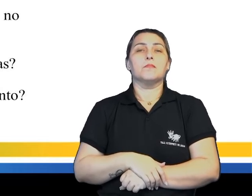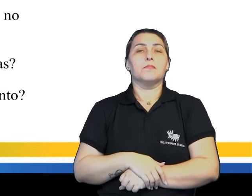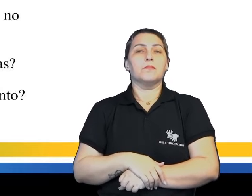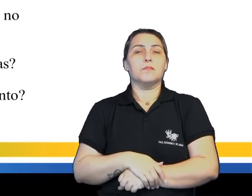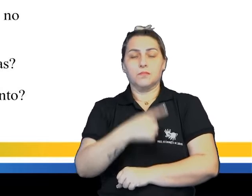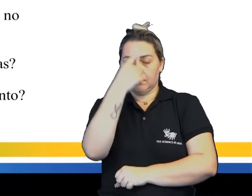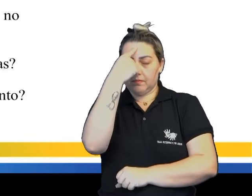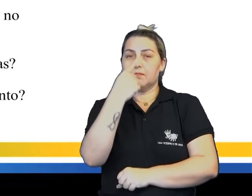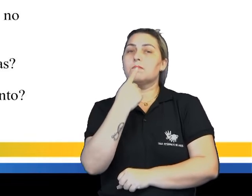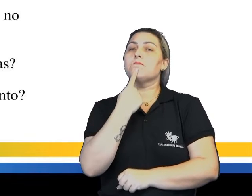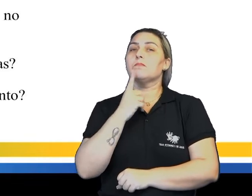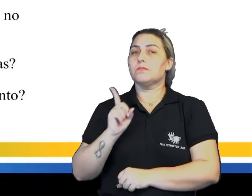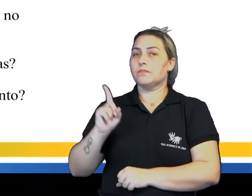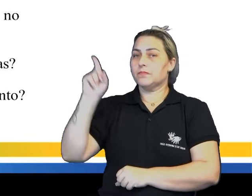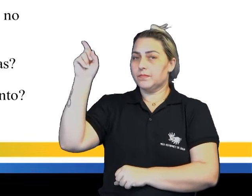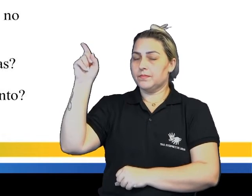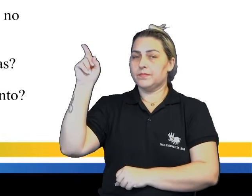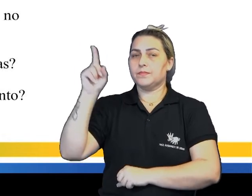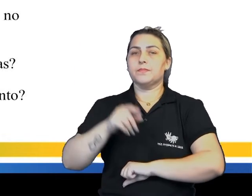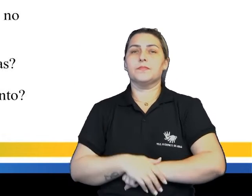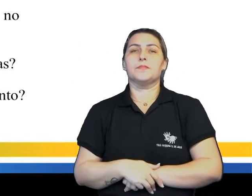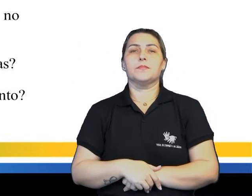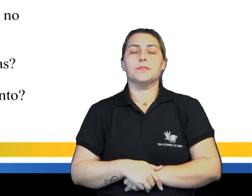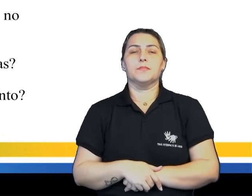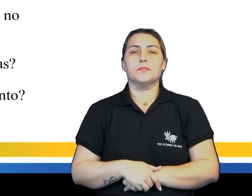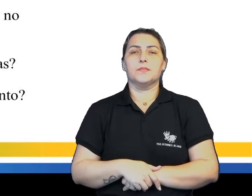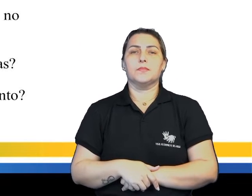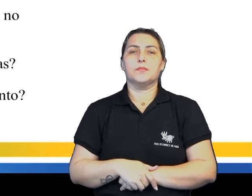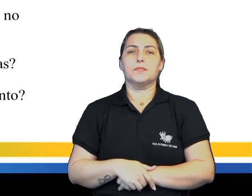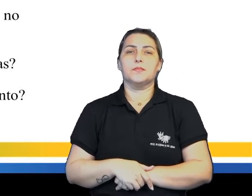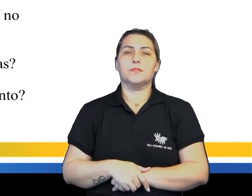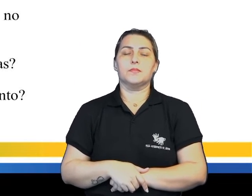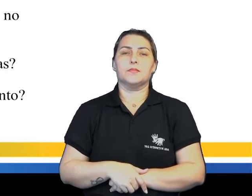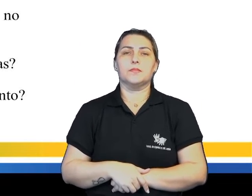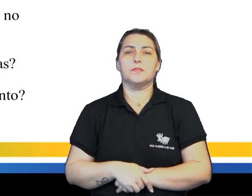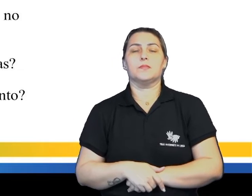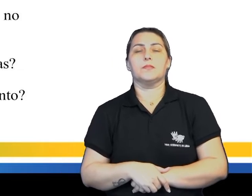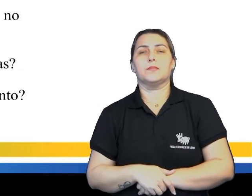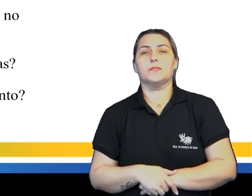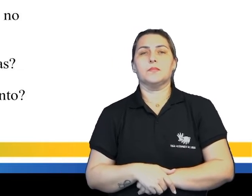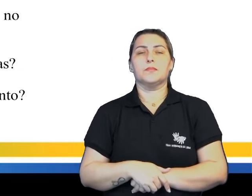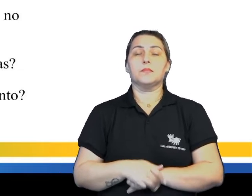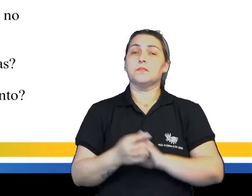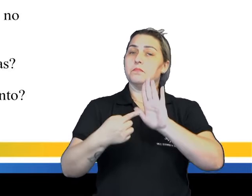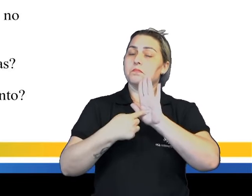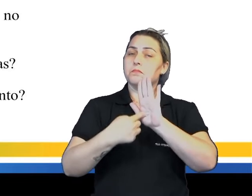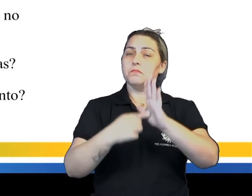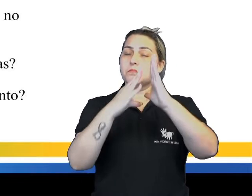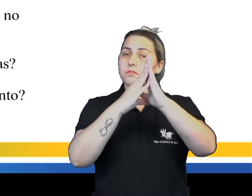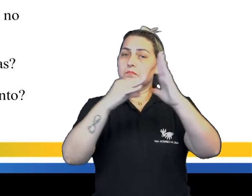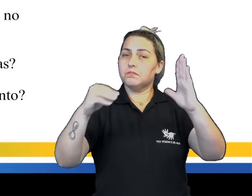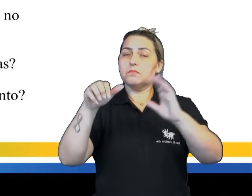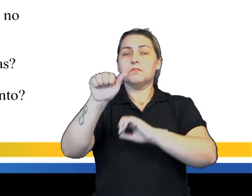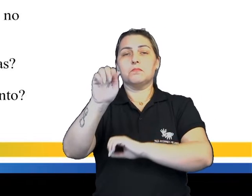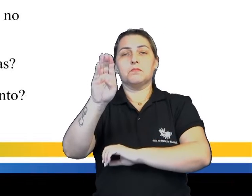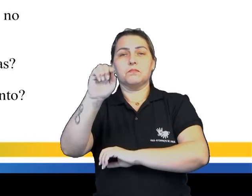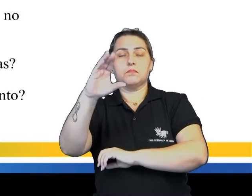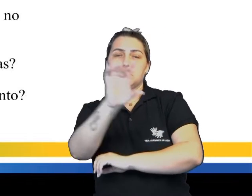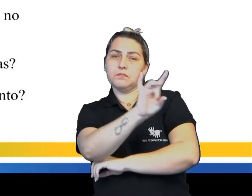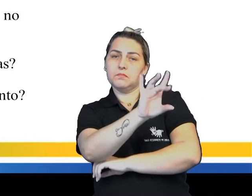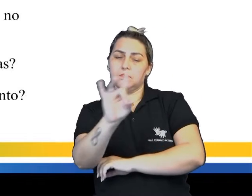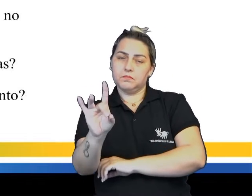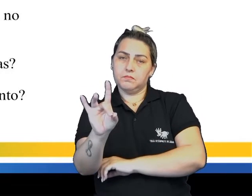seguinte figura. Olha só a imagem aí embaixo, gente. Essa imagem é de um ábaco, tá? Que mostra um modelo de ábaco em que